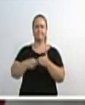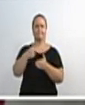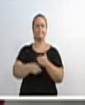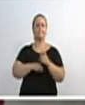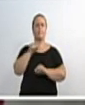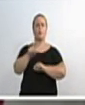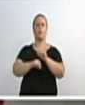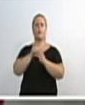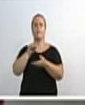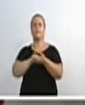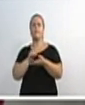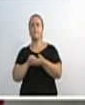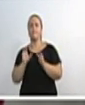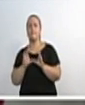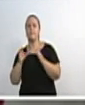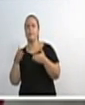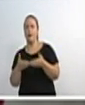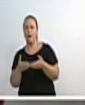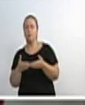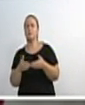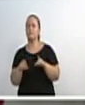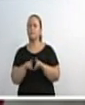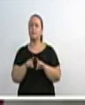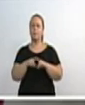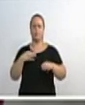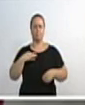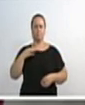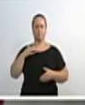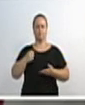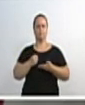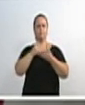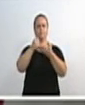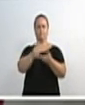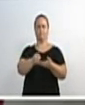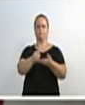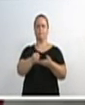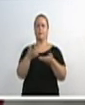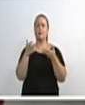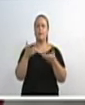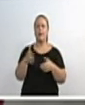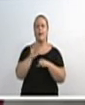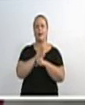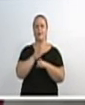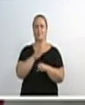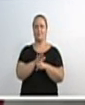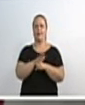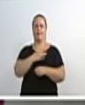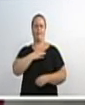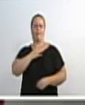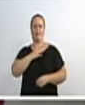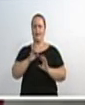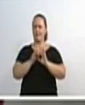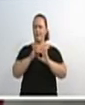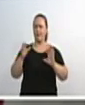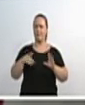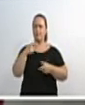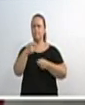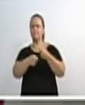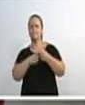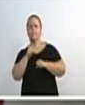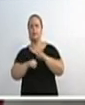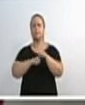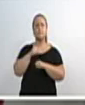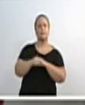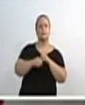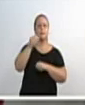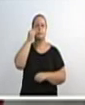comunidade, que se coloca à disposição de forma voluntária, gratuita, à disposição de correr atrás daquilo que o